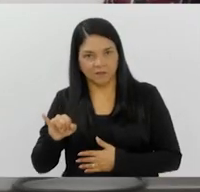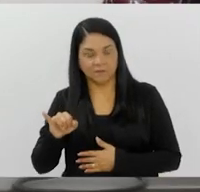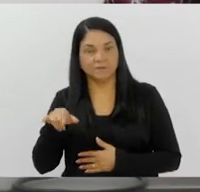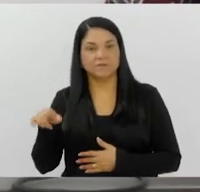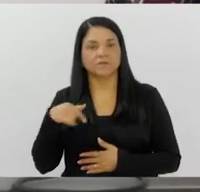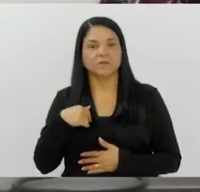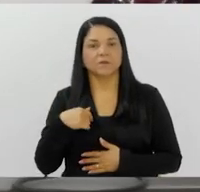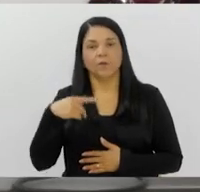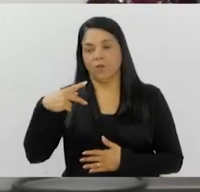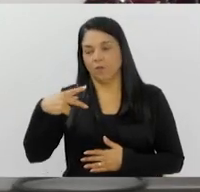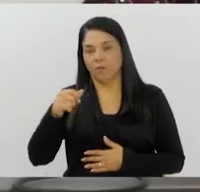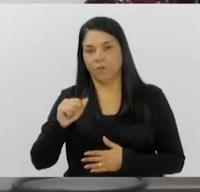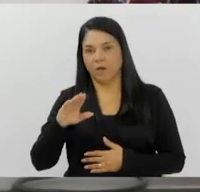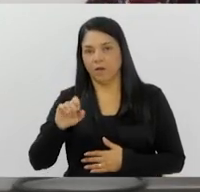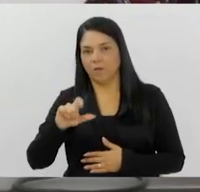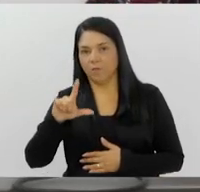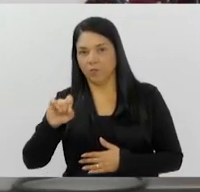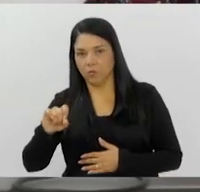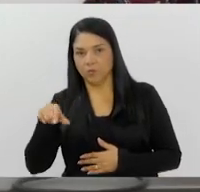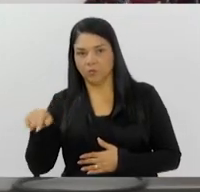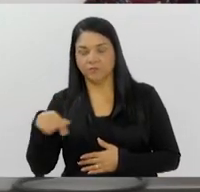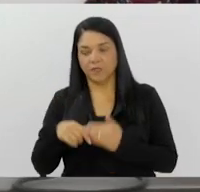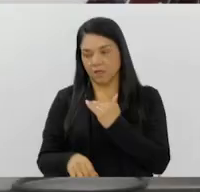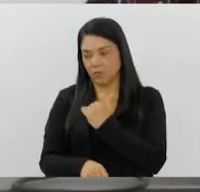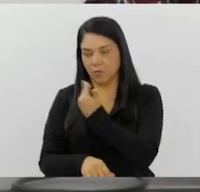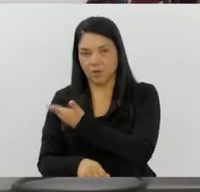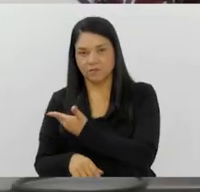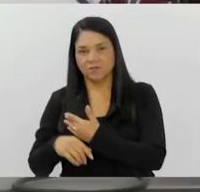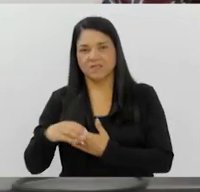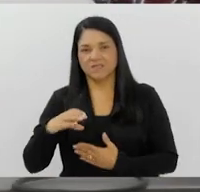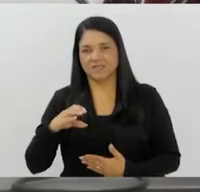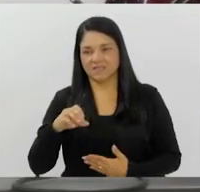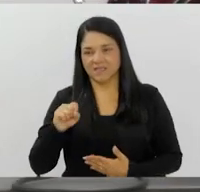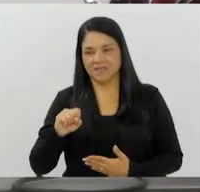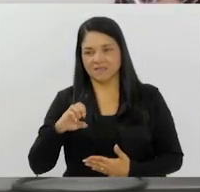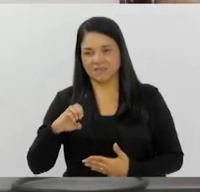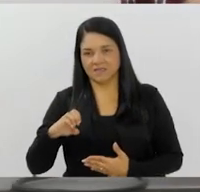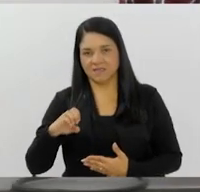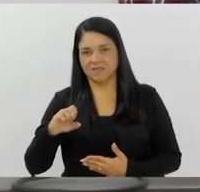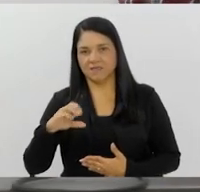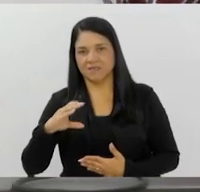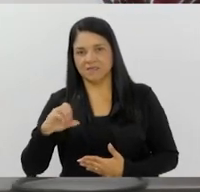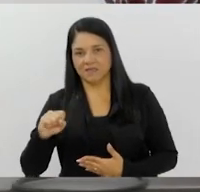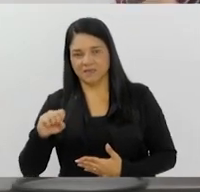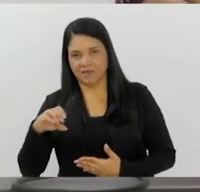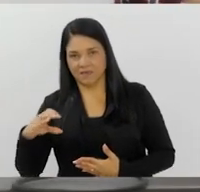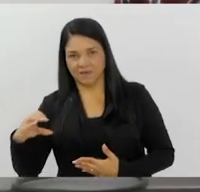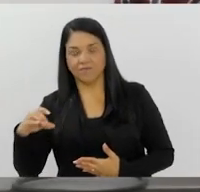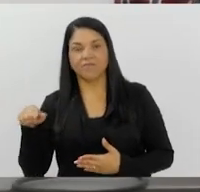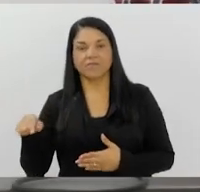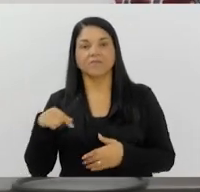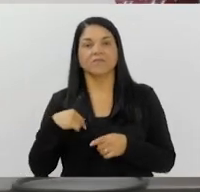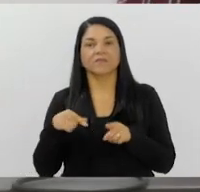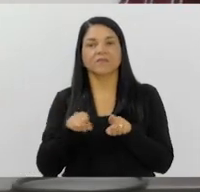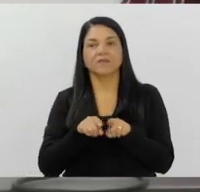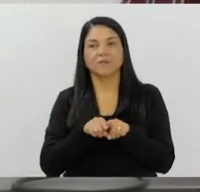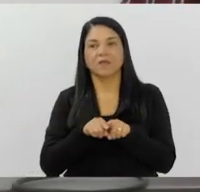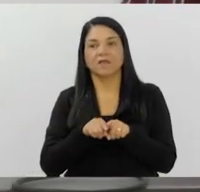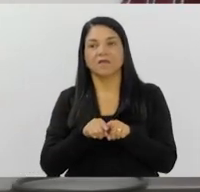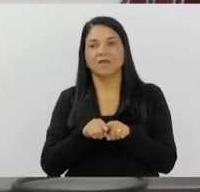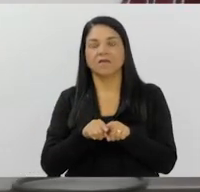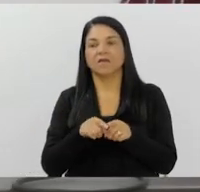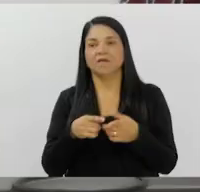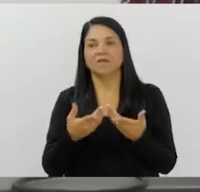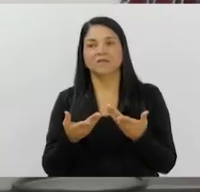Pablo Nunes do Cesec que tá aqui do meu lado ele como eu já disse foi um dos que propôs a audiência e ajudou a